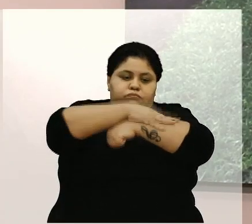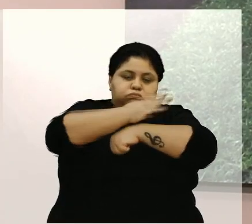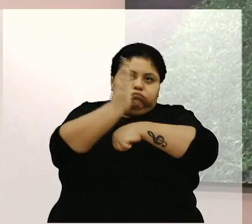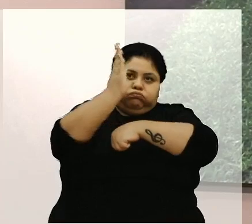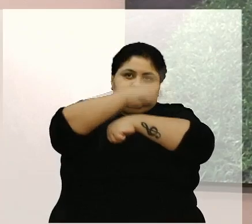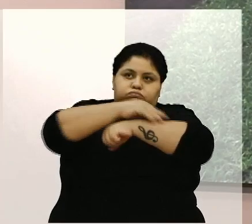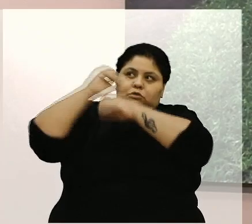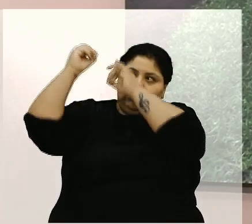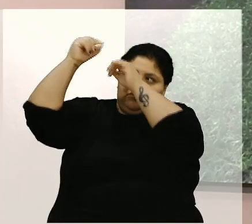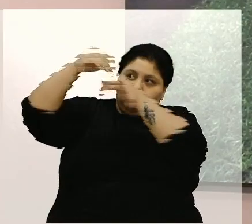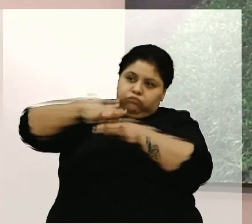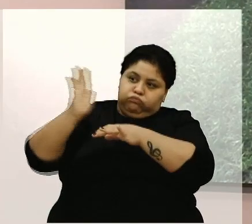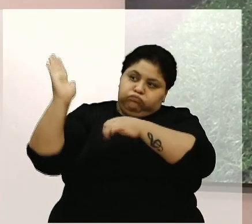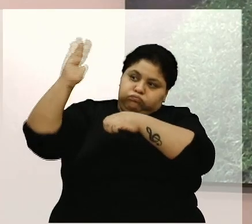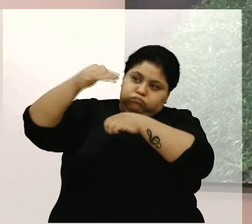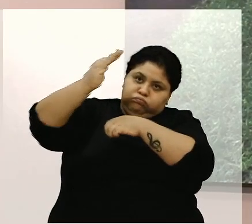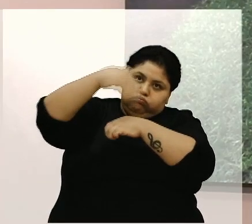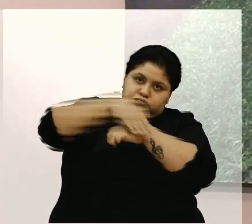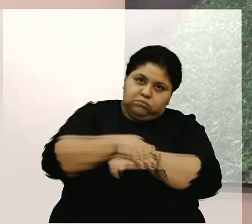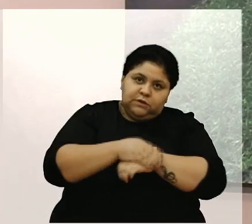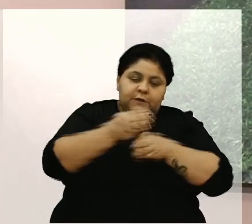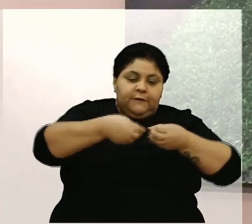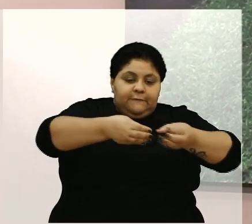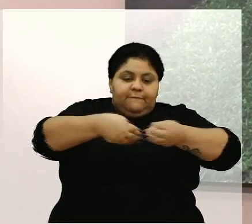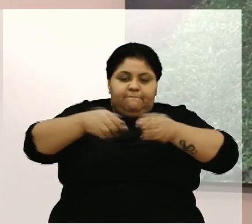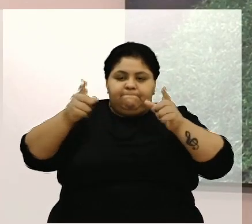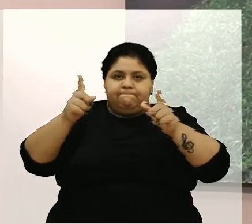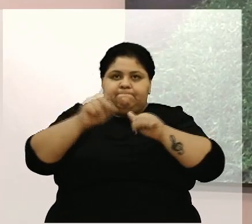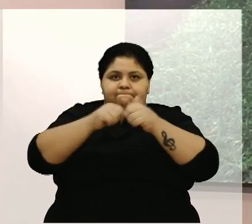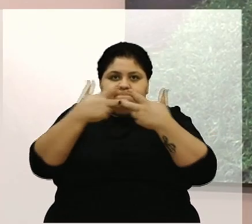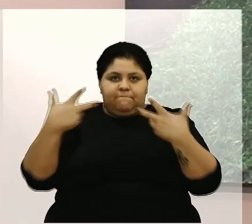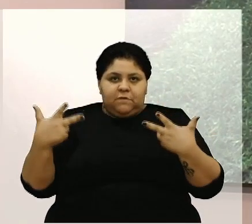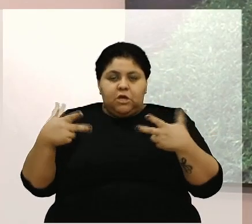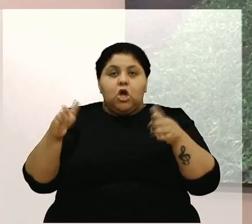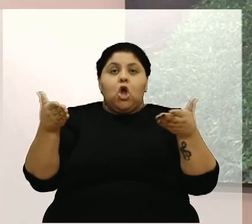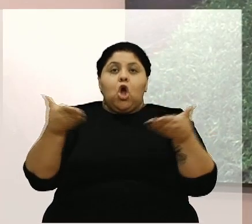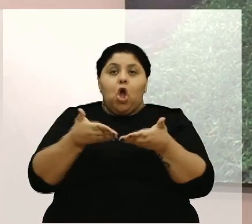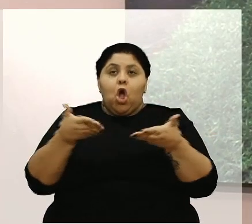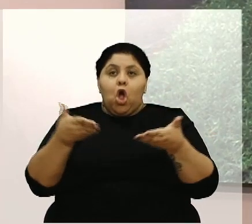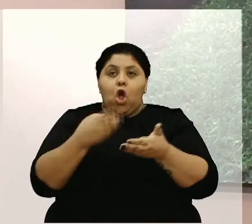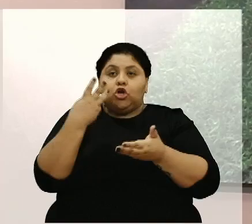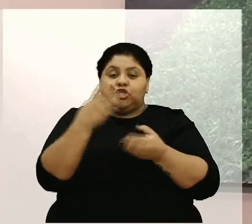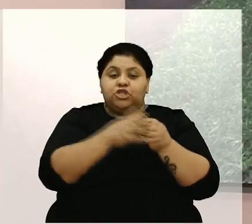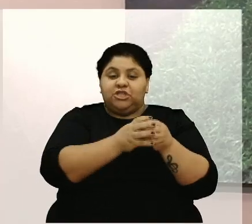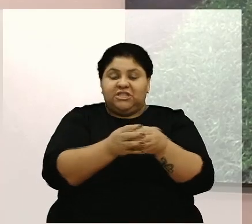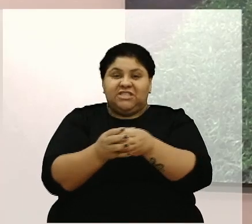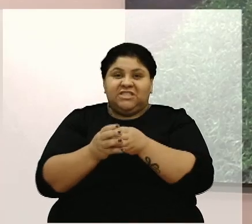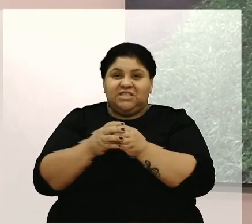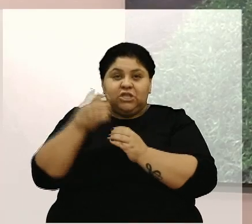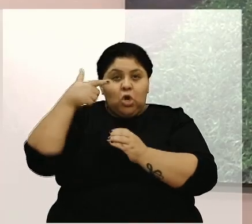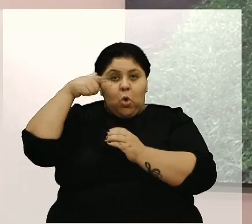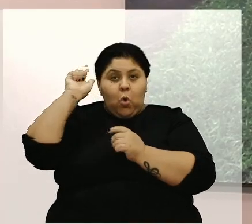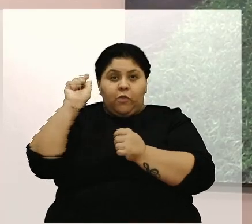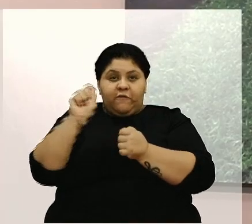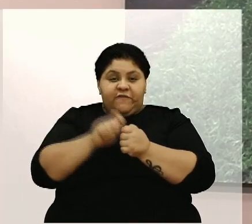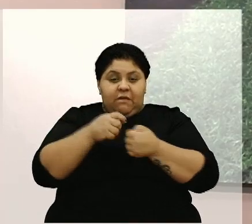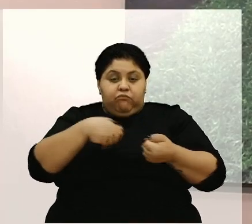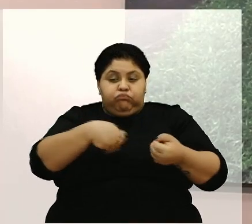deslizamentos, entregando materiais, inclusive hoje estão com 3 equipes, ontem fizeram muitas